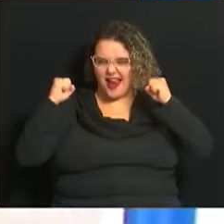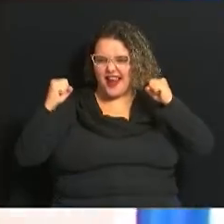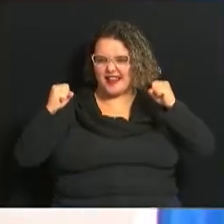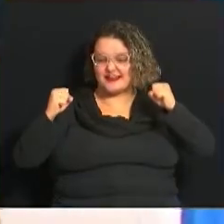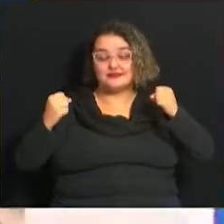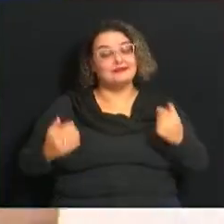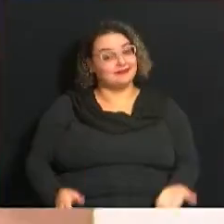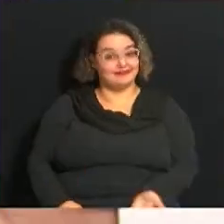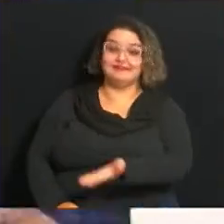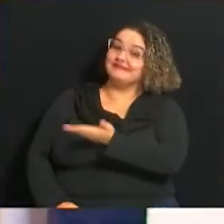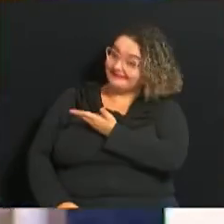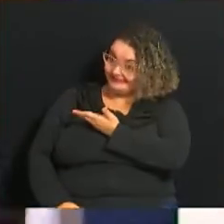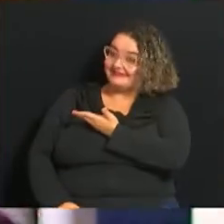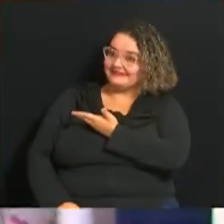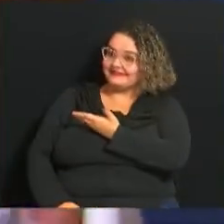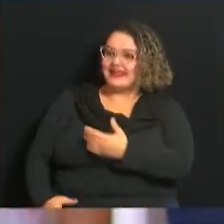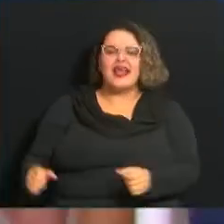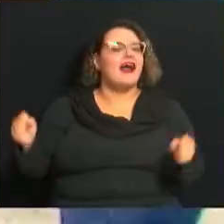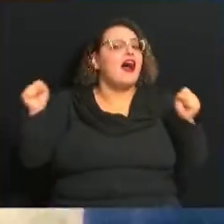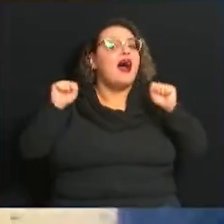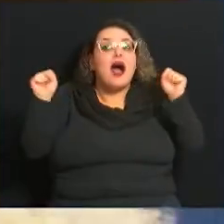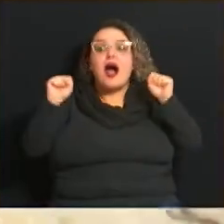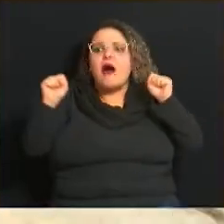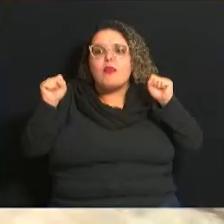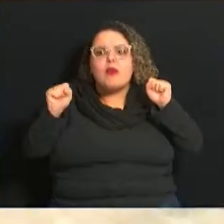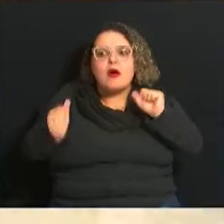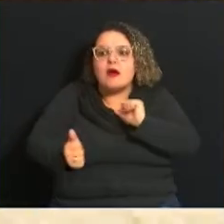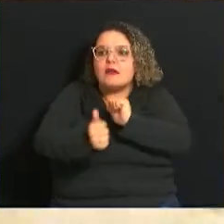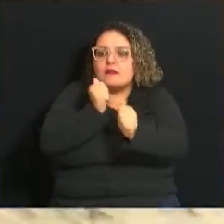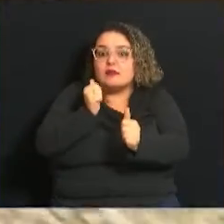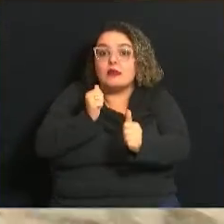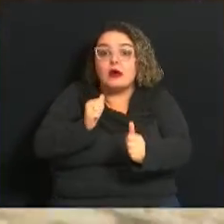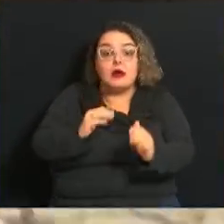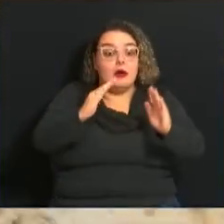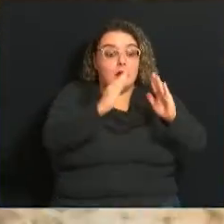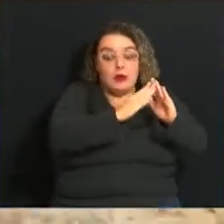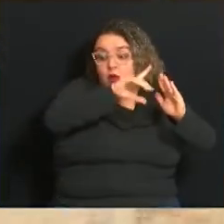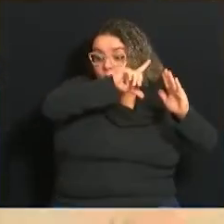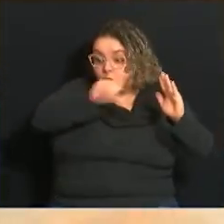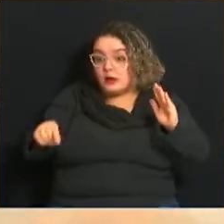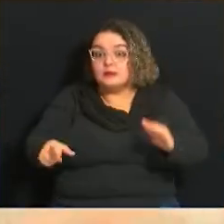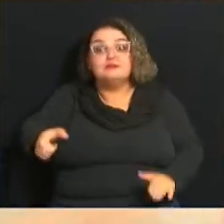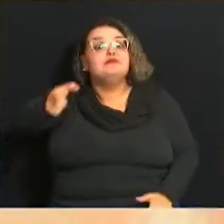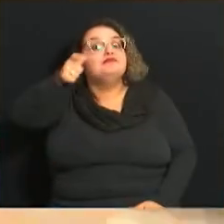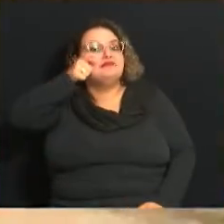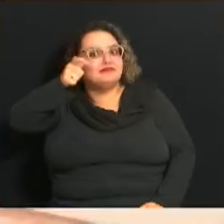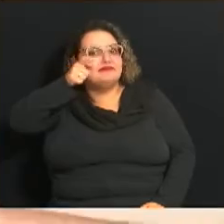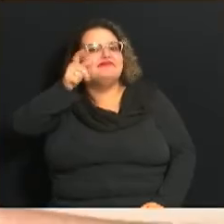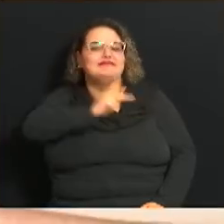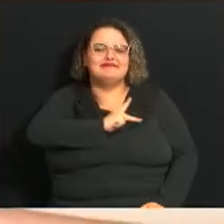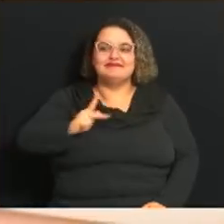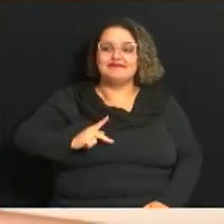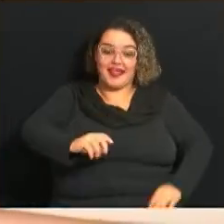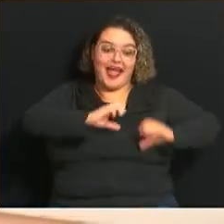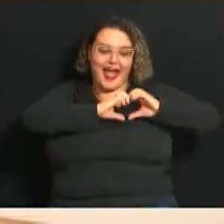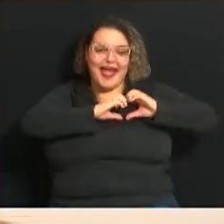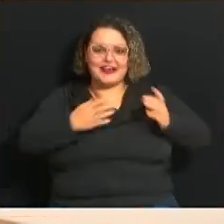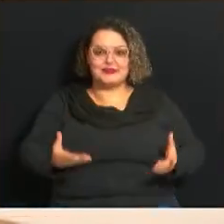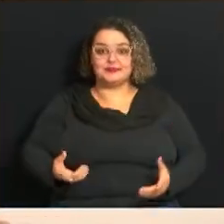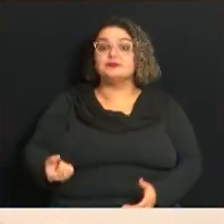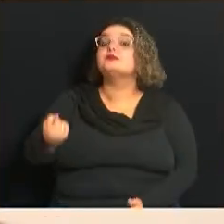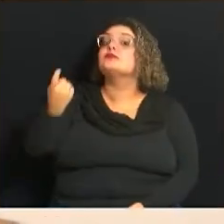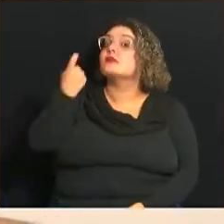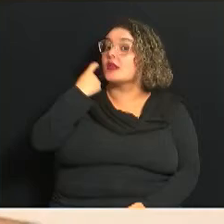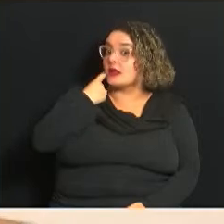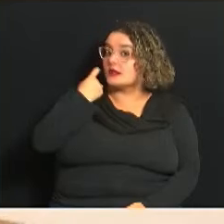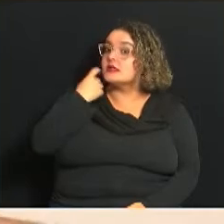Thor é um cão que adora futebol. Até fugiu para assistir ao jogo do time do coração. Foi na sexta-feira.